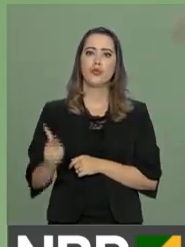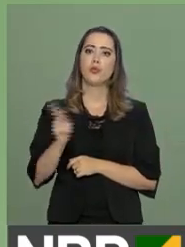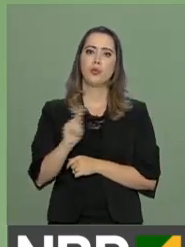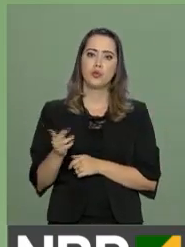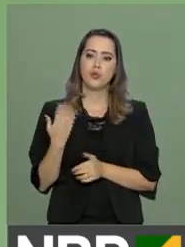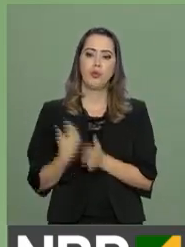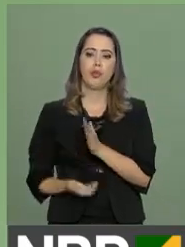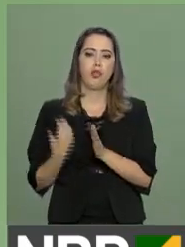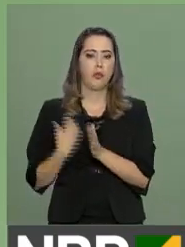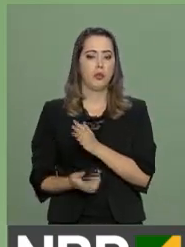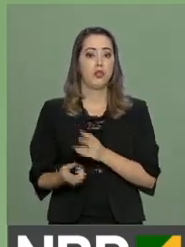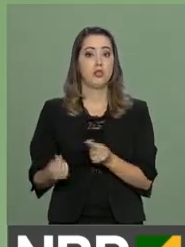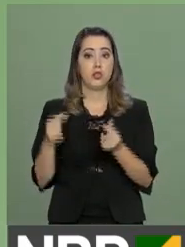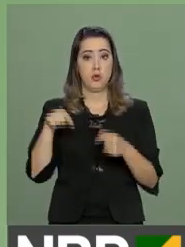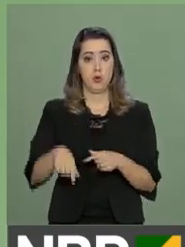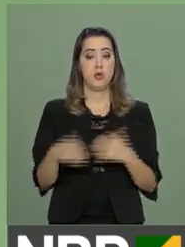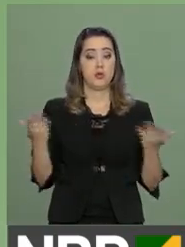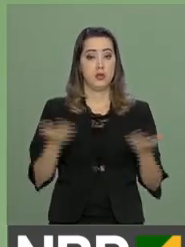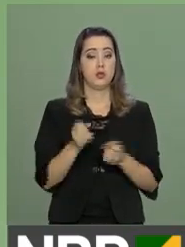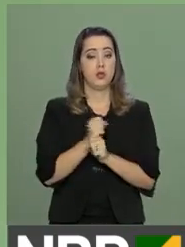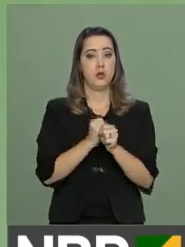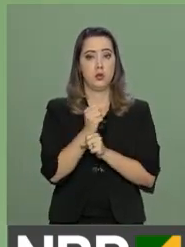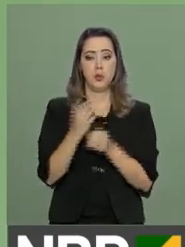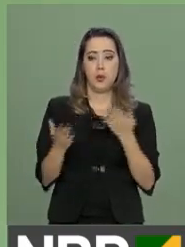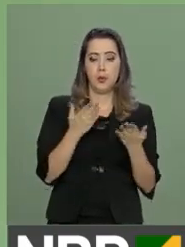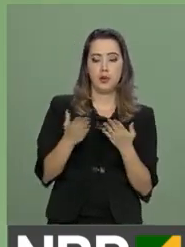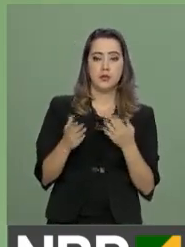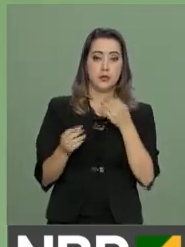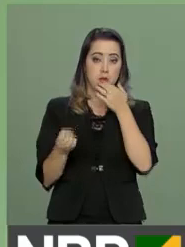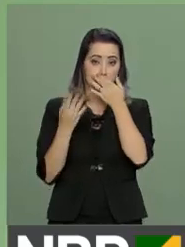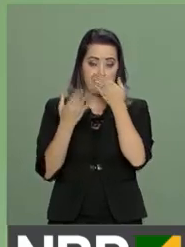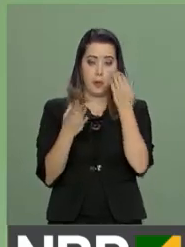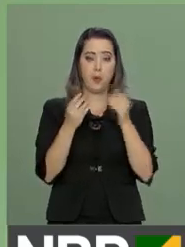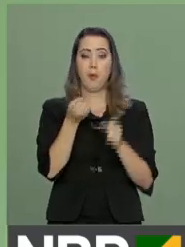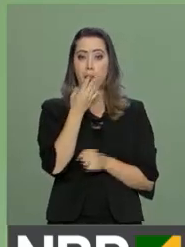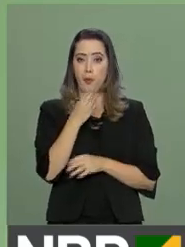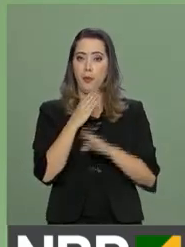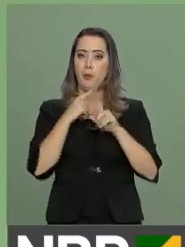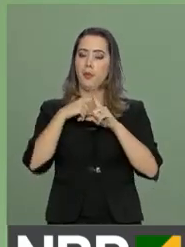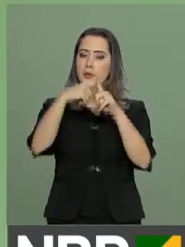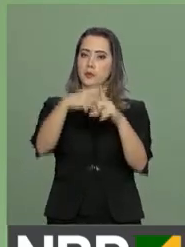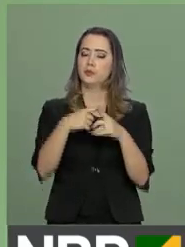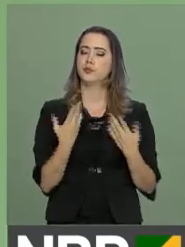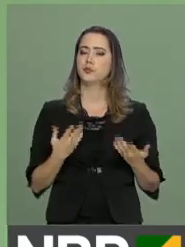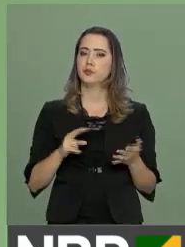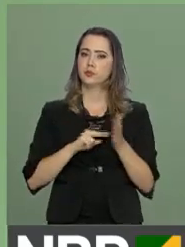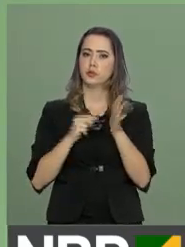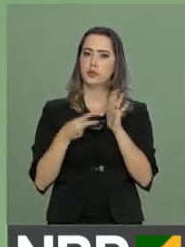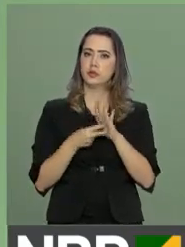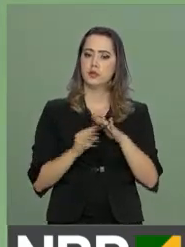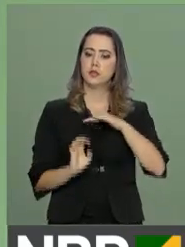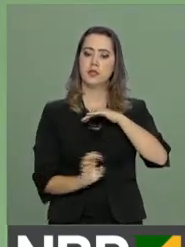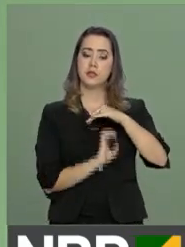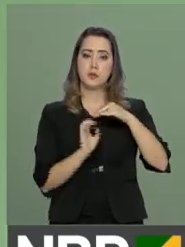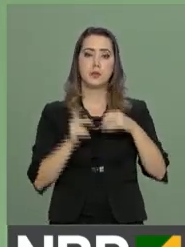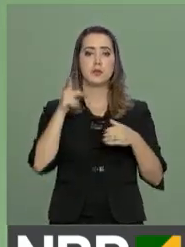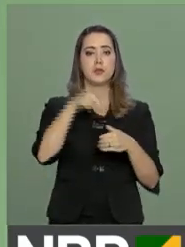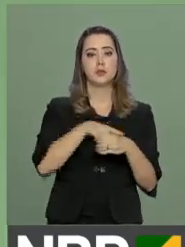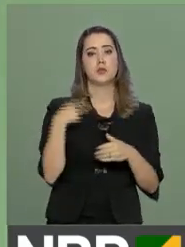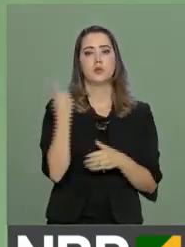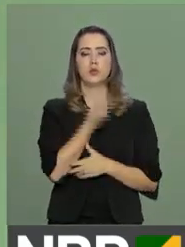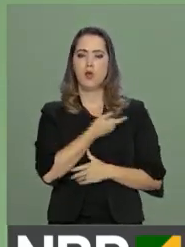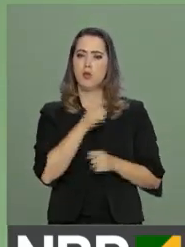trimestre teve um balanço positivo. Com isto, eu quero significar que também no plano das estatais, nós